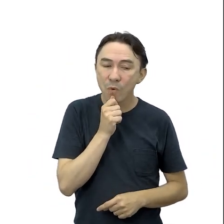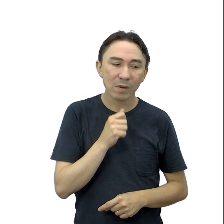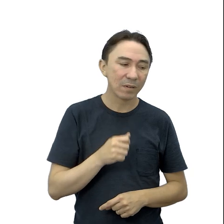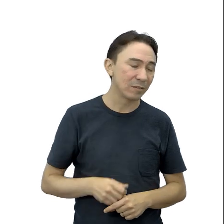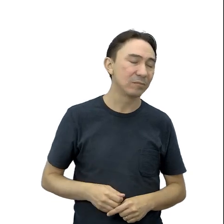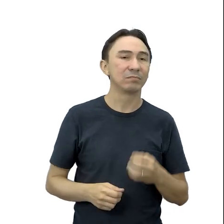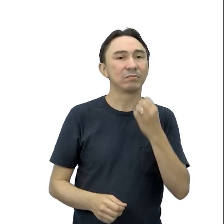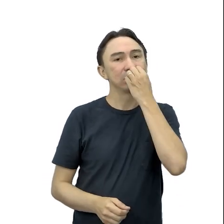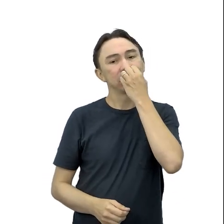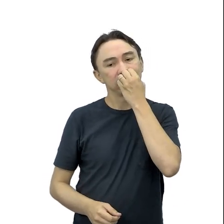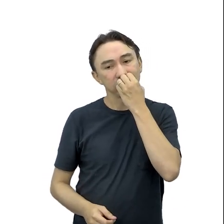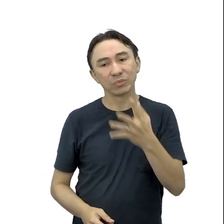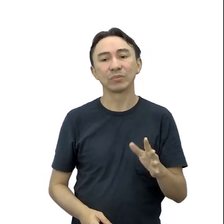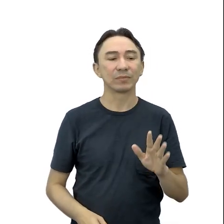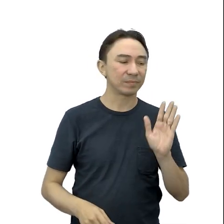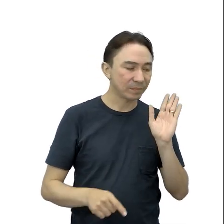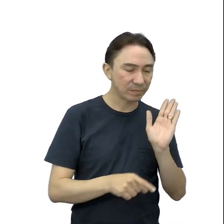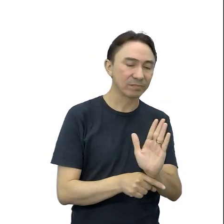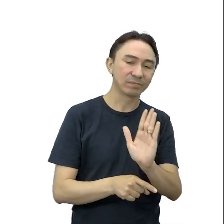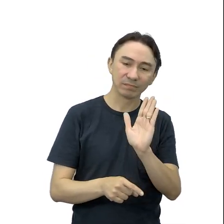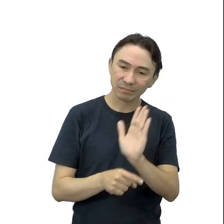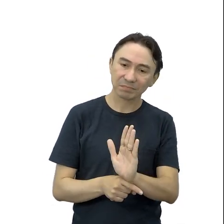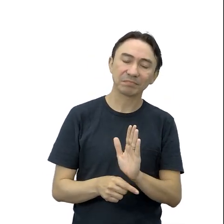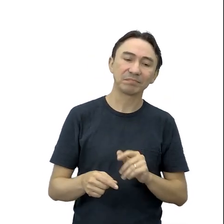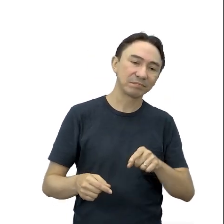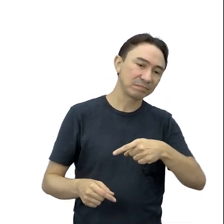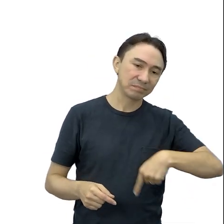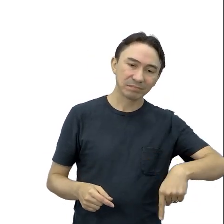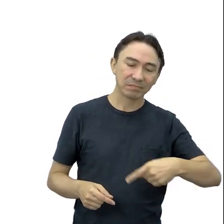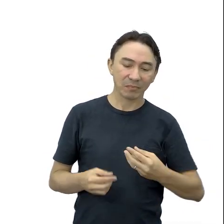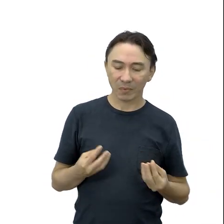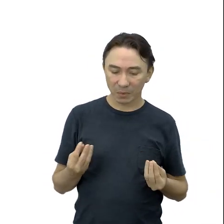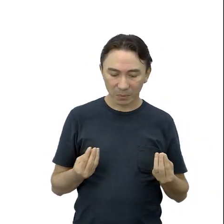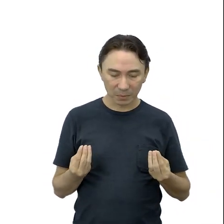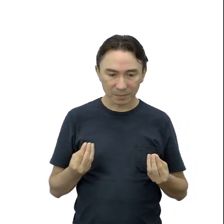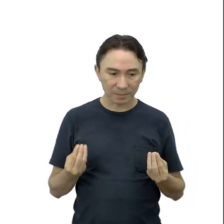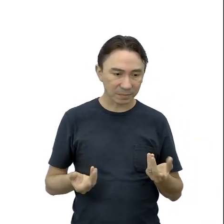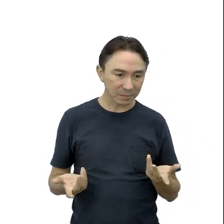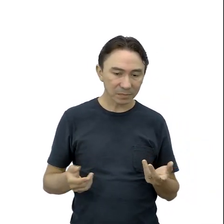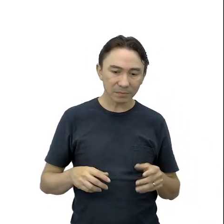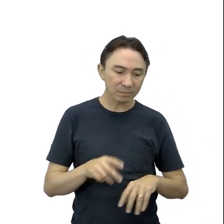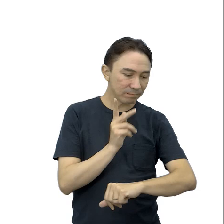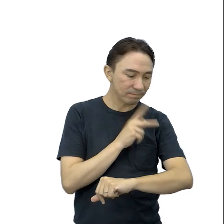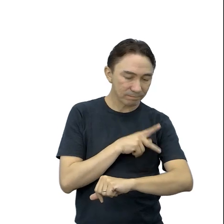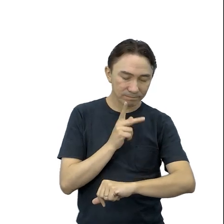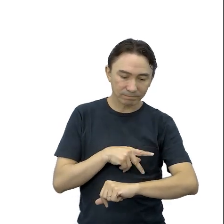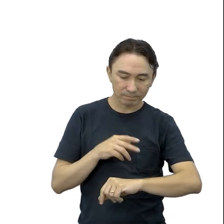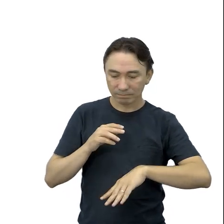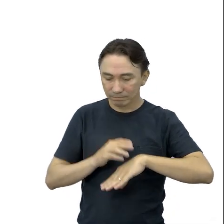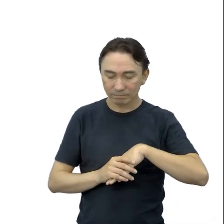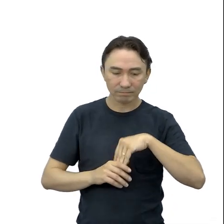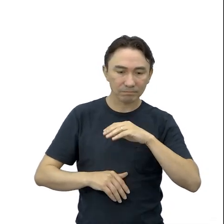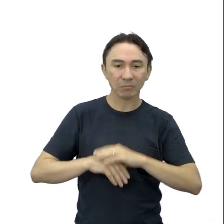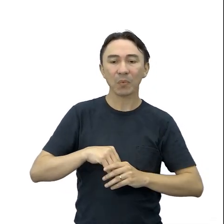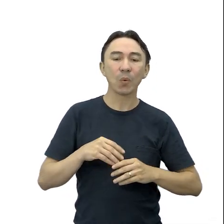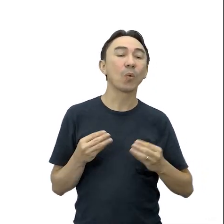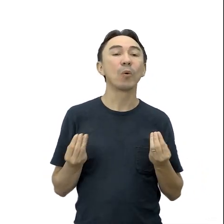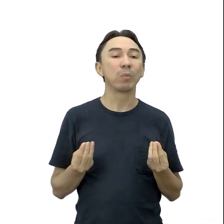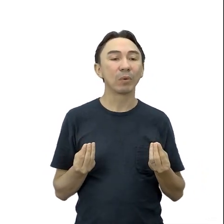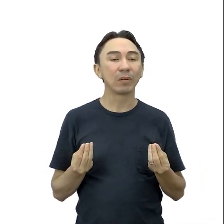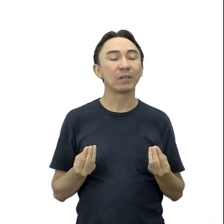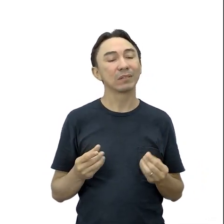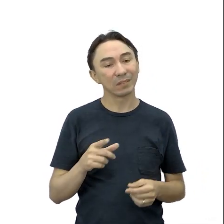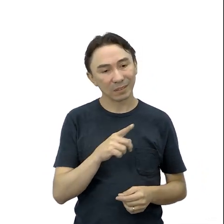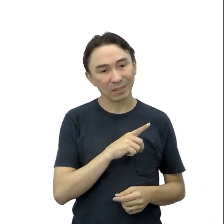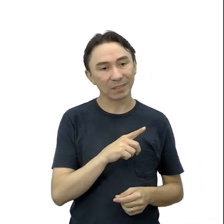possa refletir sobre esses direcionamentos das nossas ações pedagógicas. Então, dentro da plataforma,